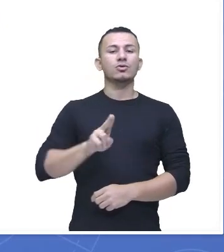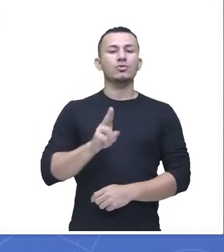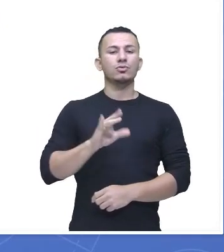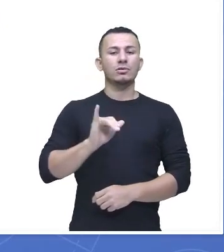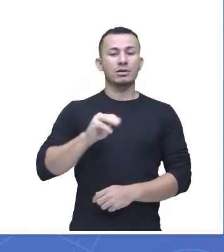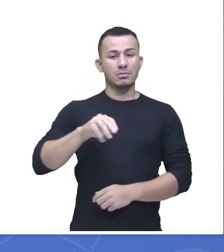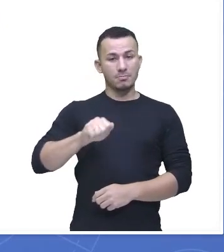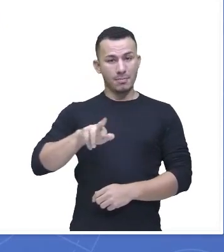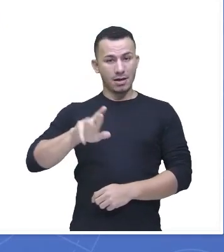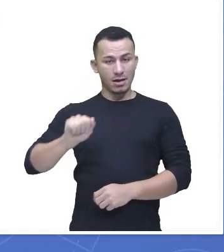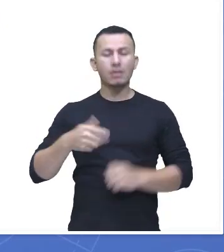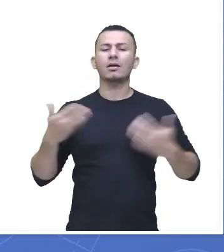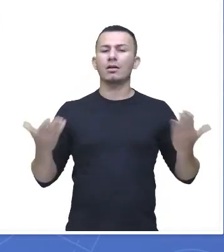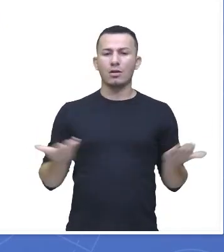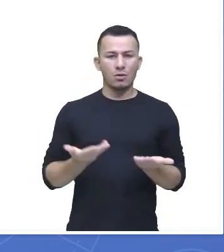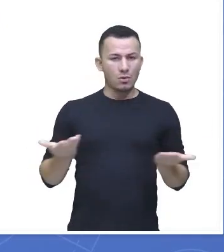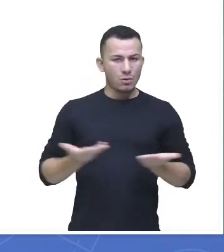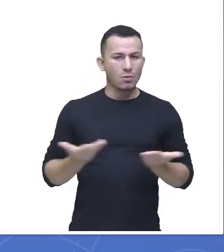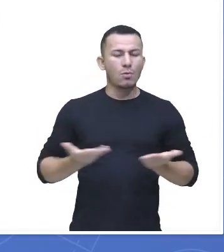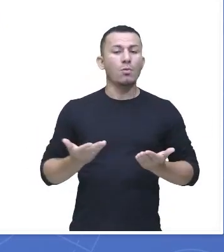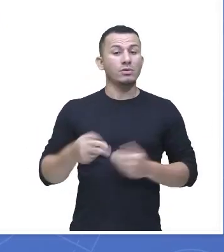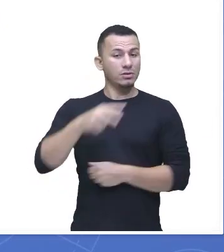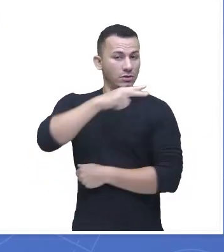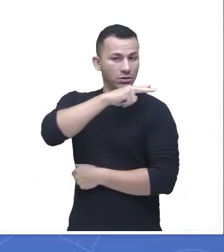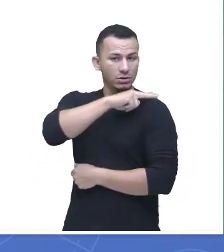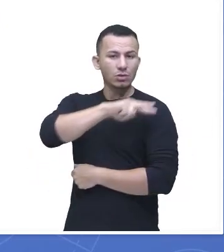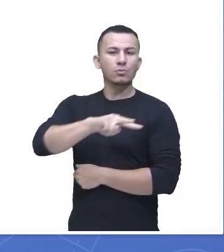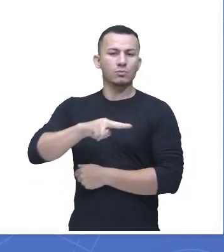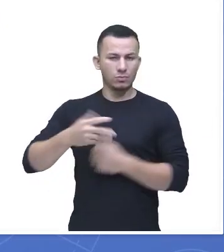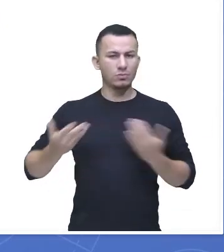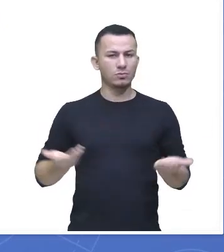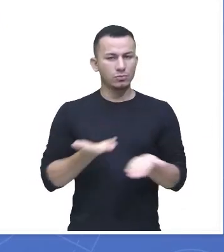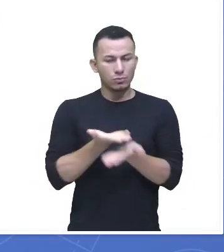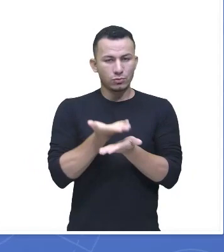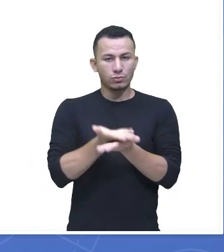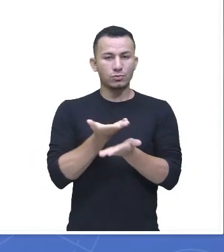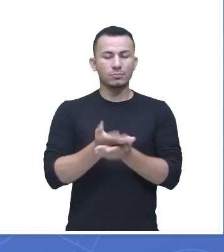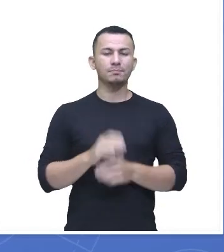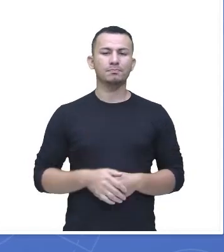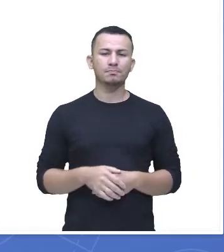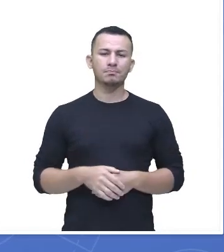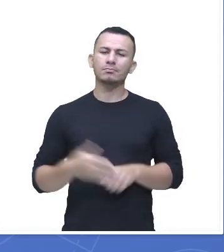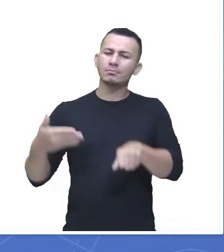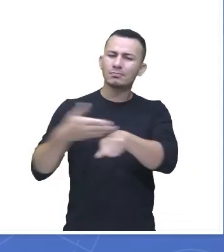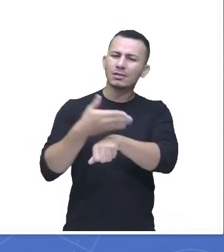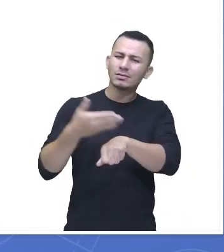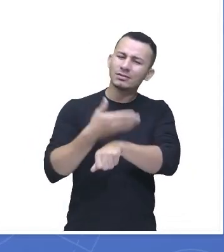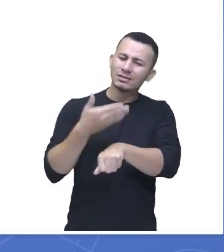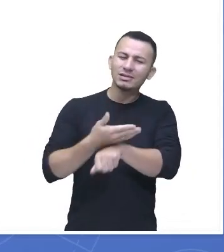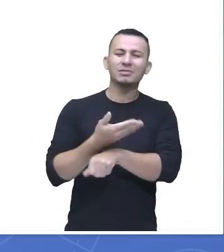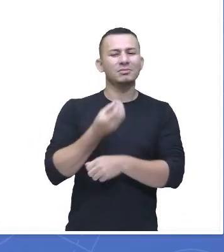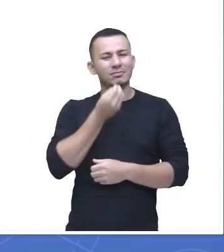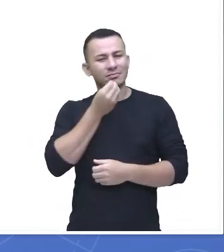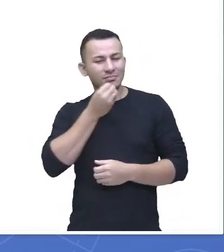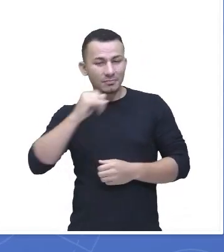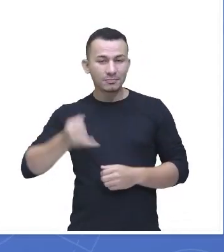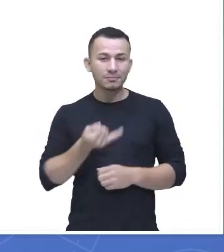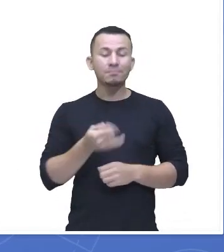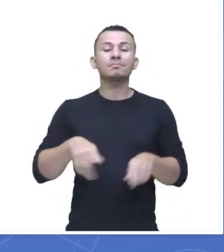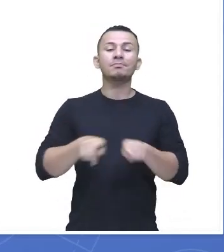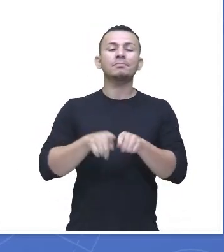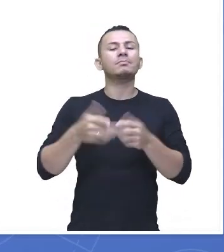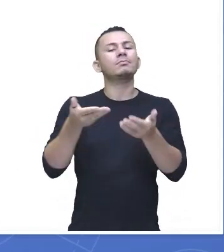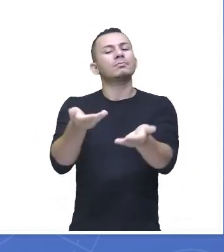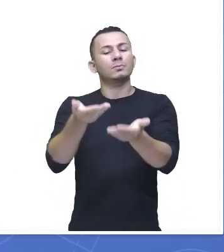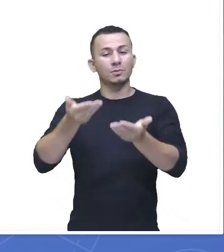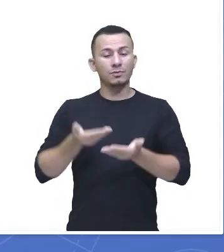Brito. Hoje a nossa aula para o segundo ano do ensino médio. Conto com a participação de todos vocês e já convido todo mundo